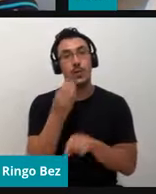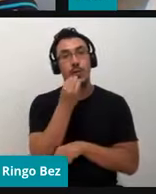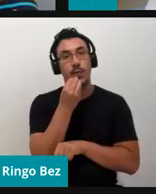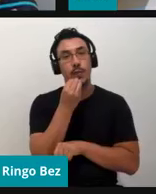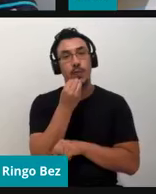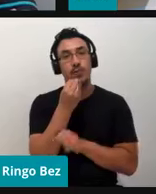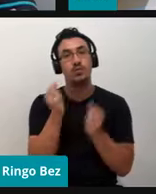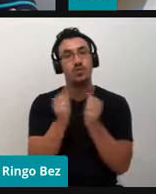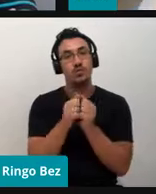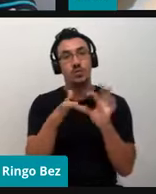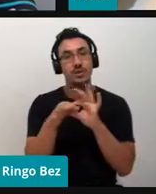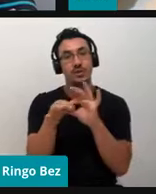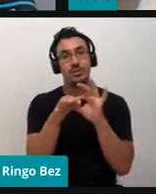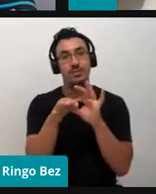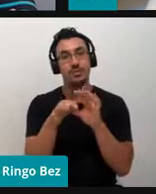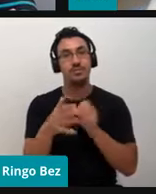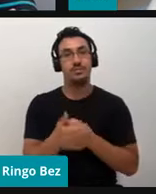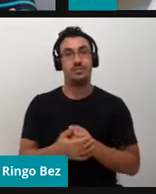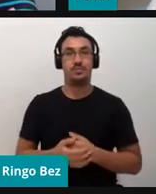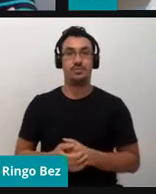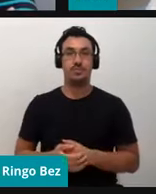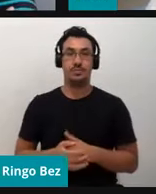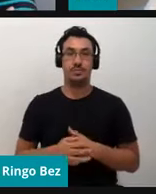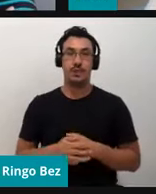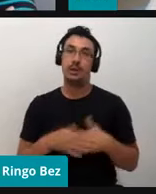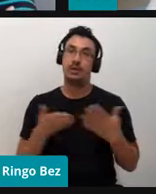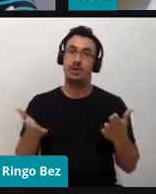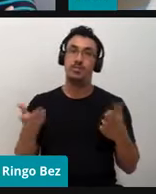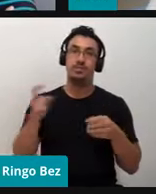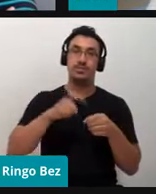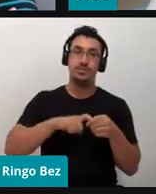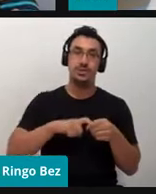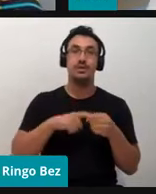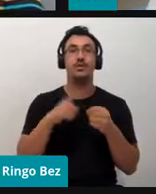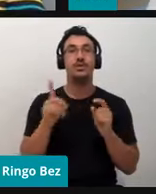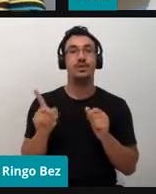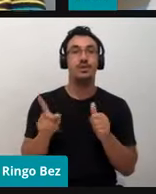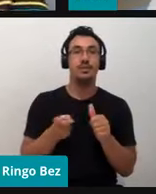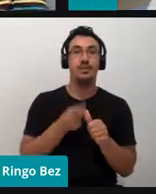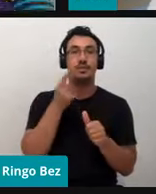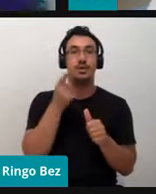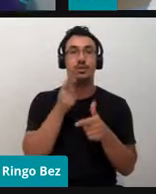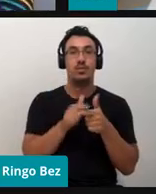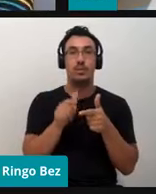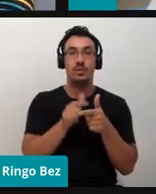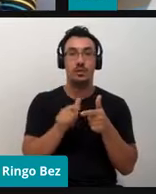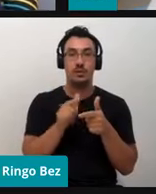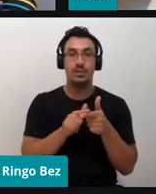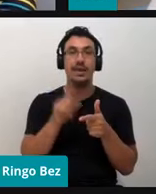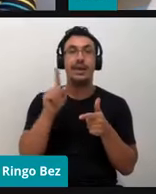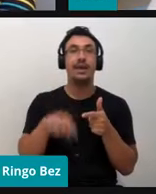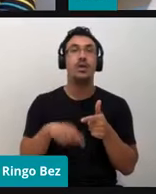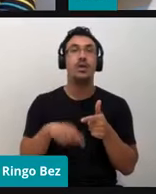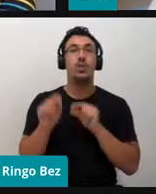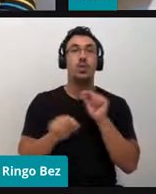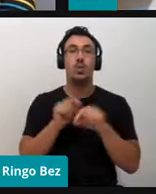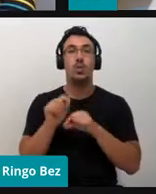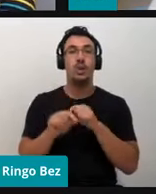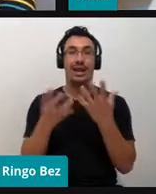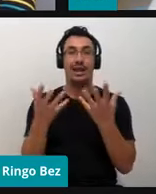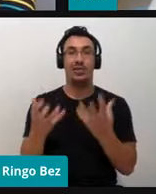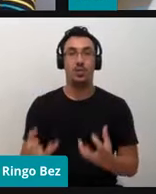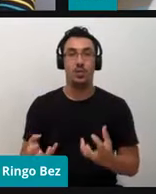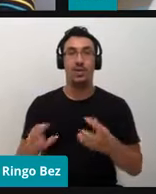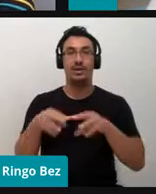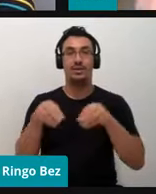permeando isso tudo. Bom, voltando aqui, isso eu falei do primeiro problema, então, que é a capacidade de retenção de água das